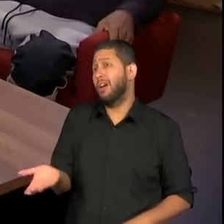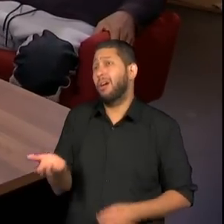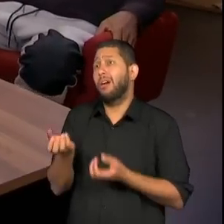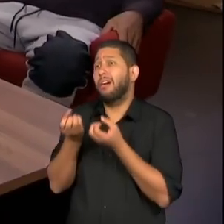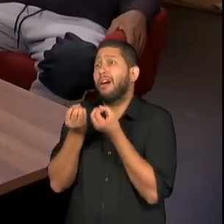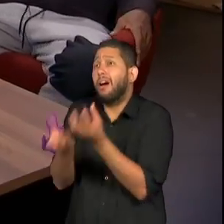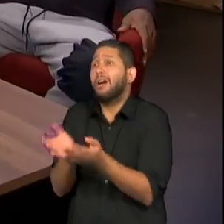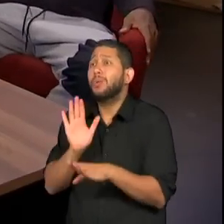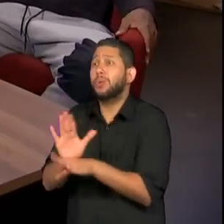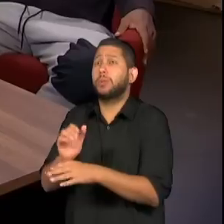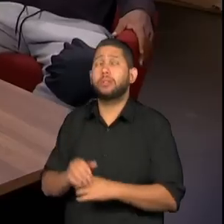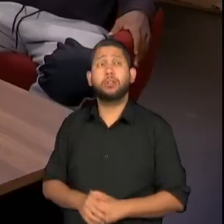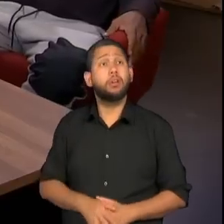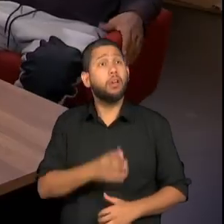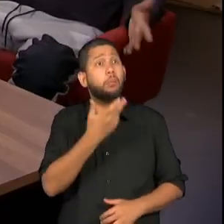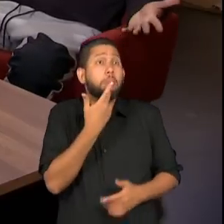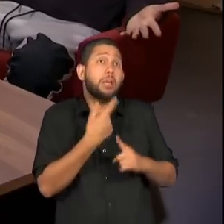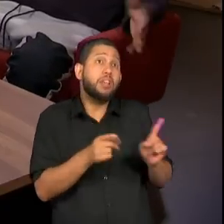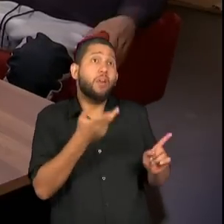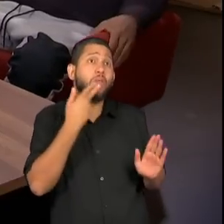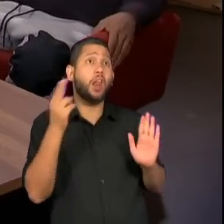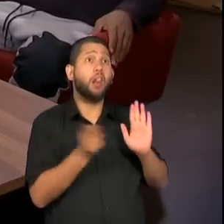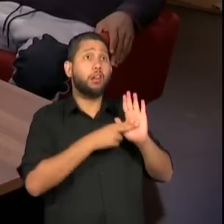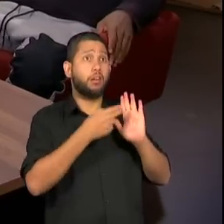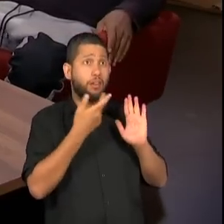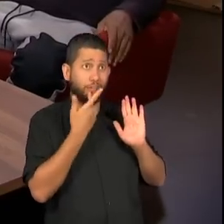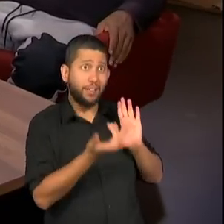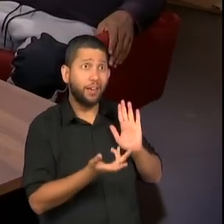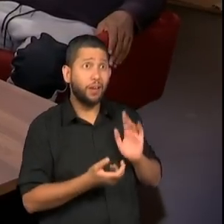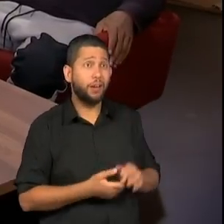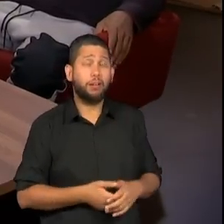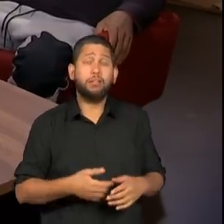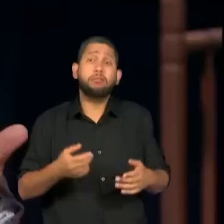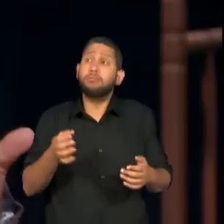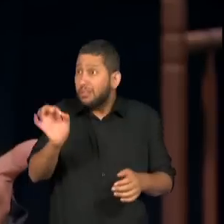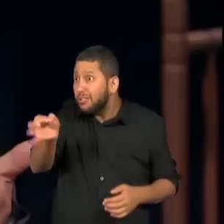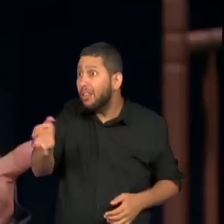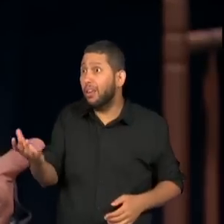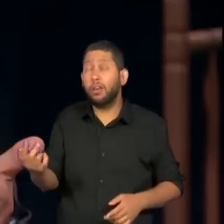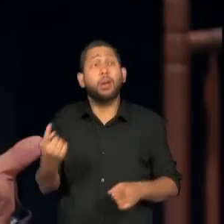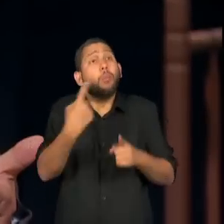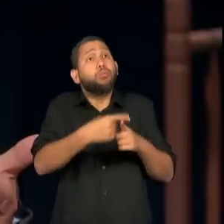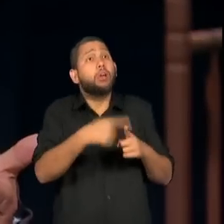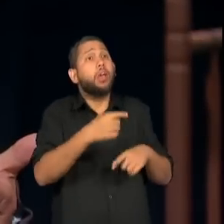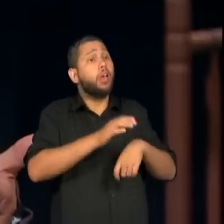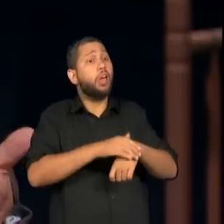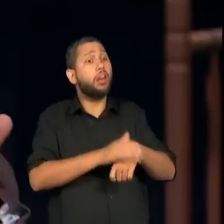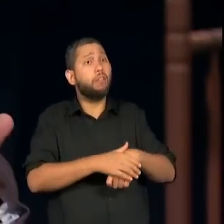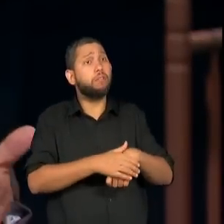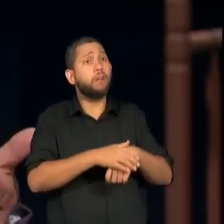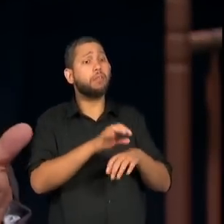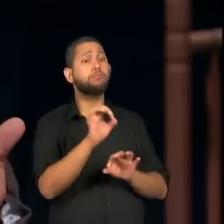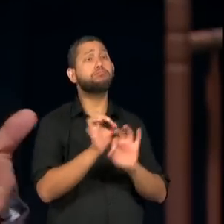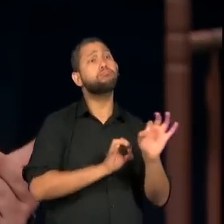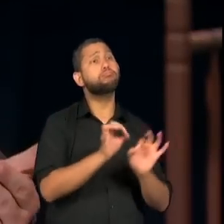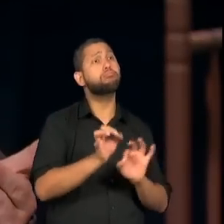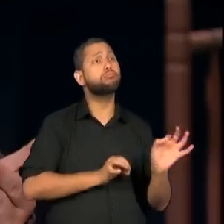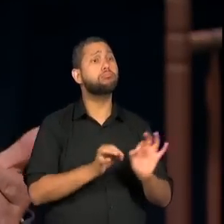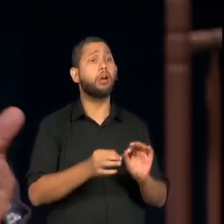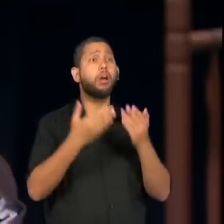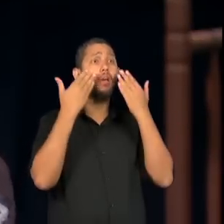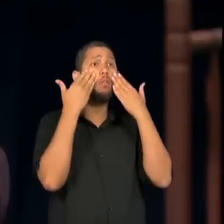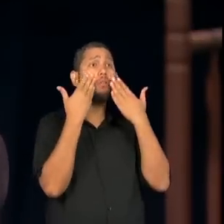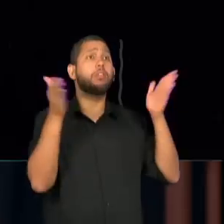E ele é mais sincero até. Às vezes sim. Porque ele está ali fazendo aquilo ali de uma maneira